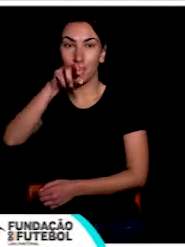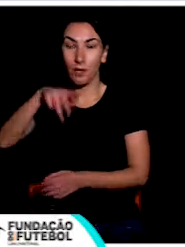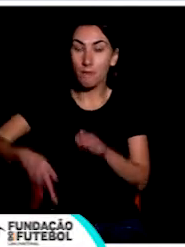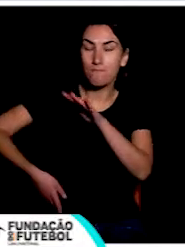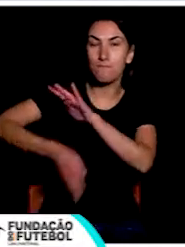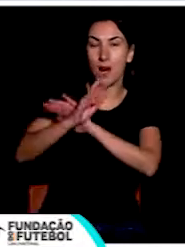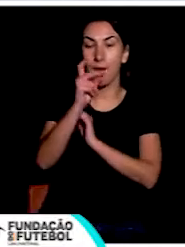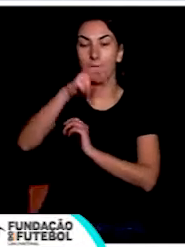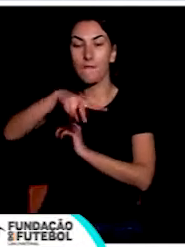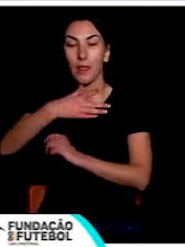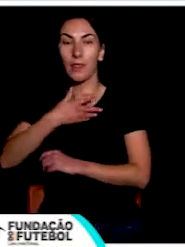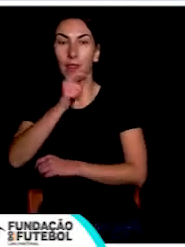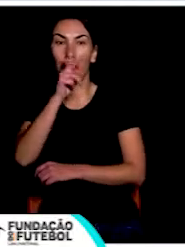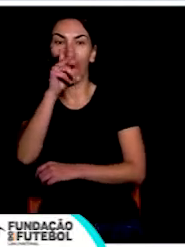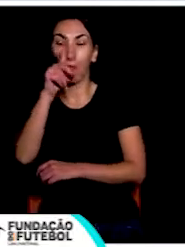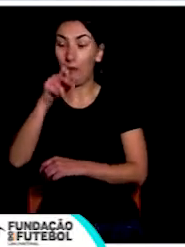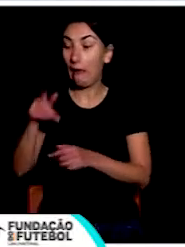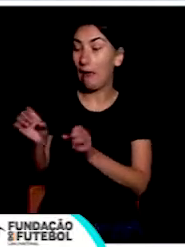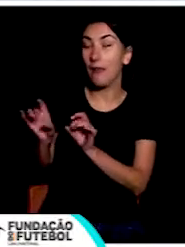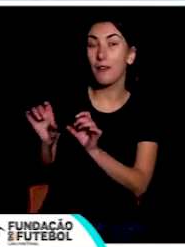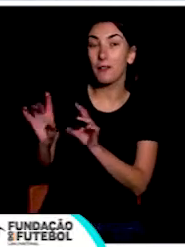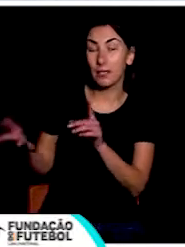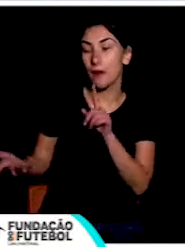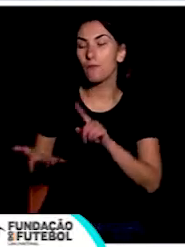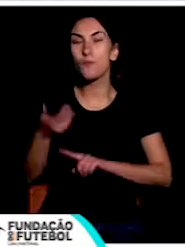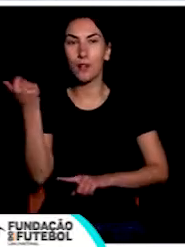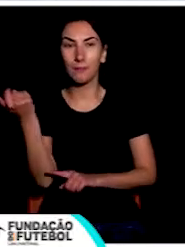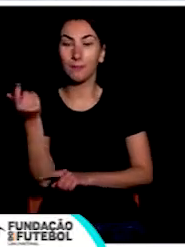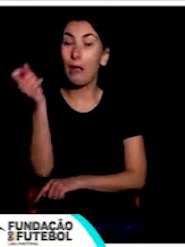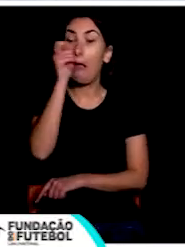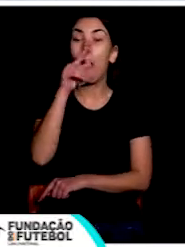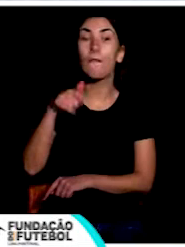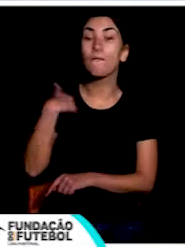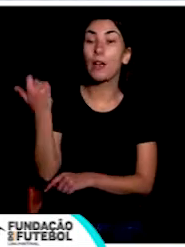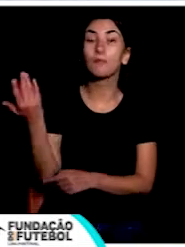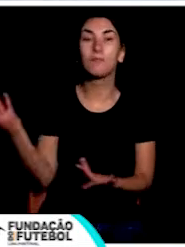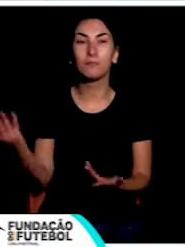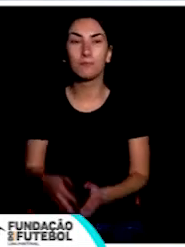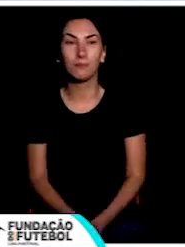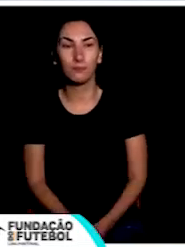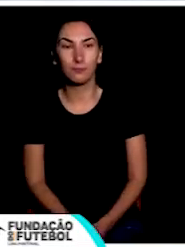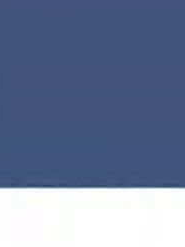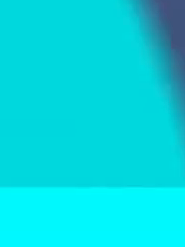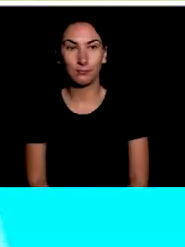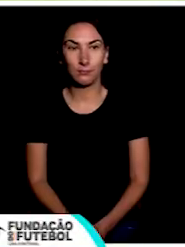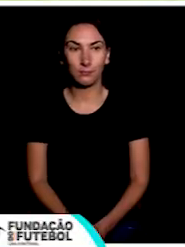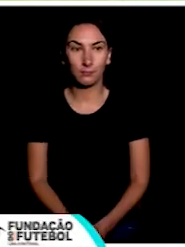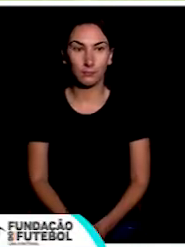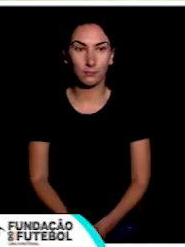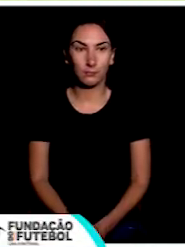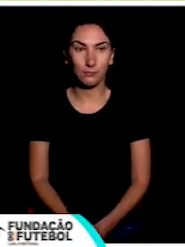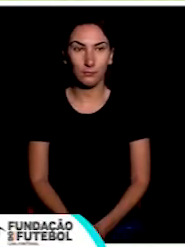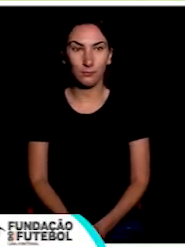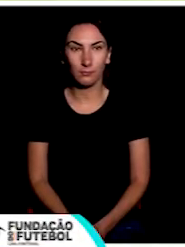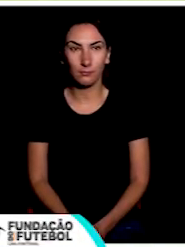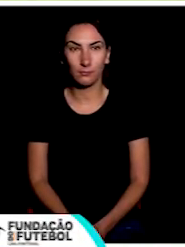bater livres e Vanderlan a evitar que eles aconteçam com sucesso. Quem vence este duelo?